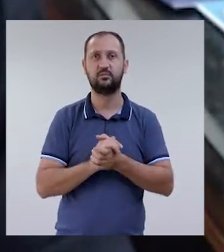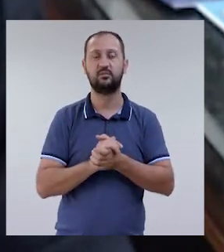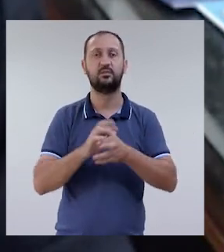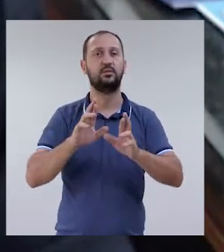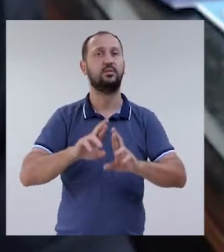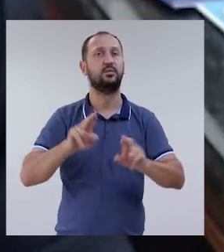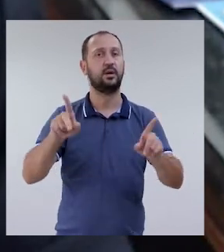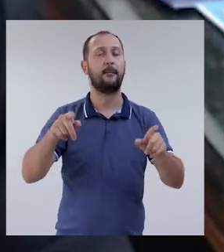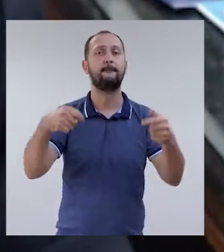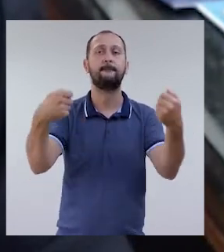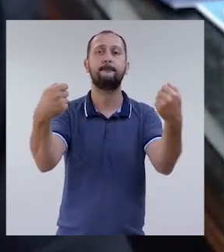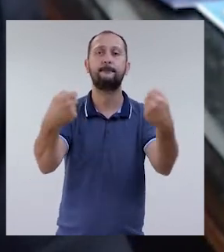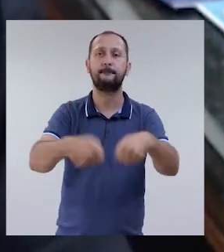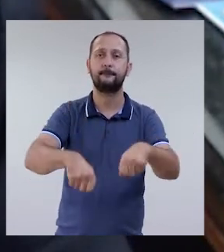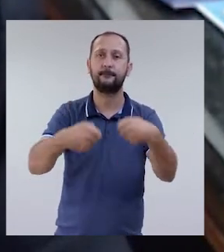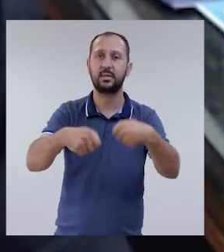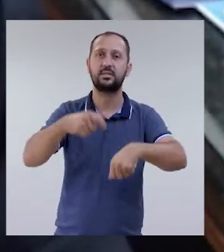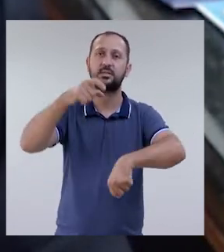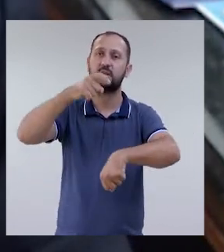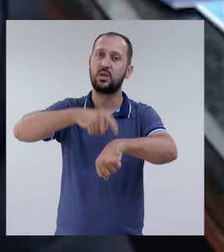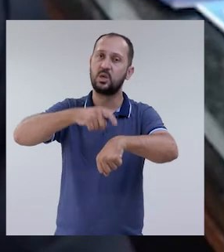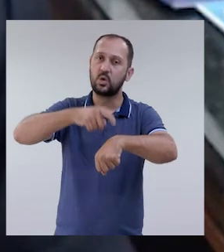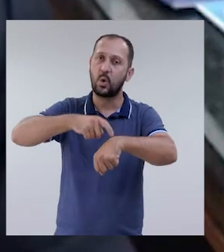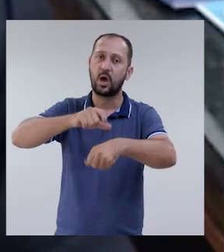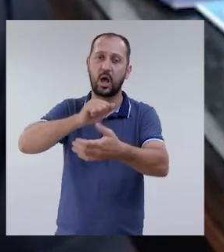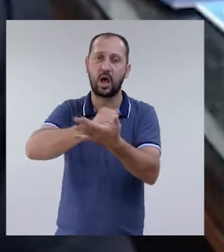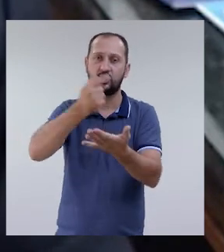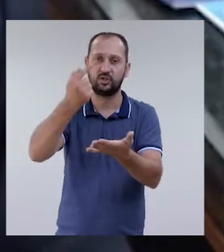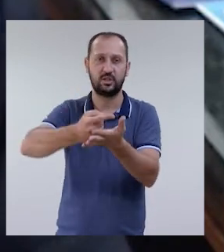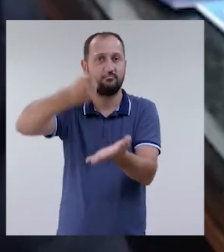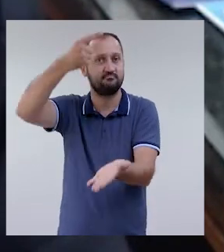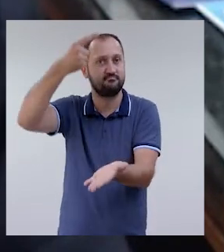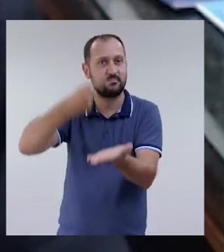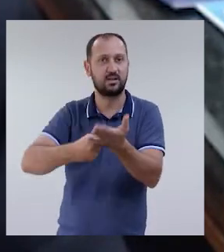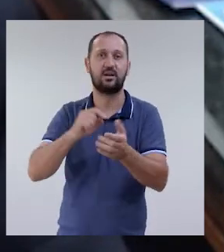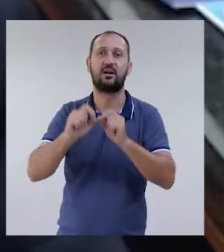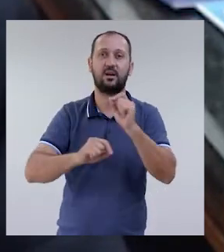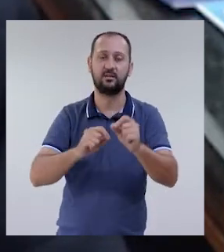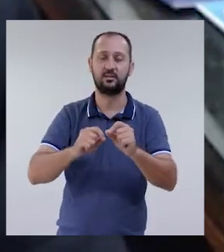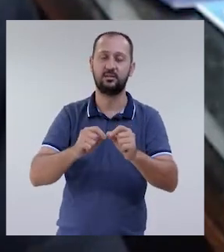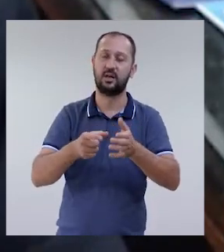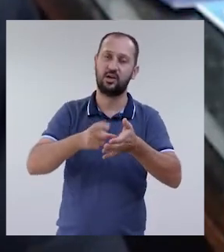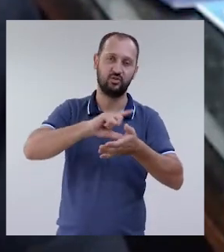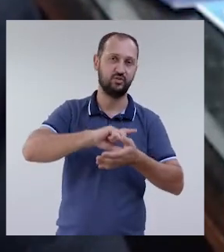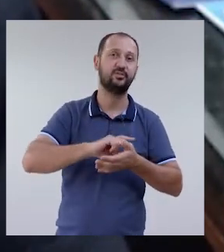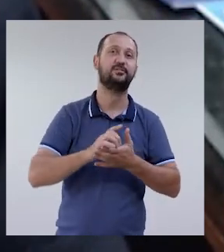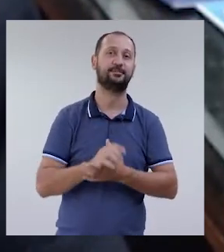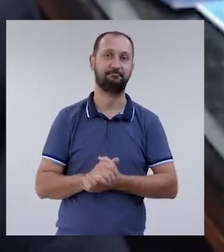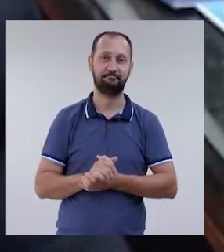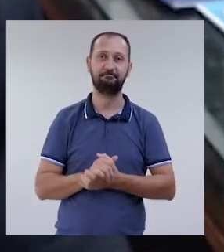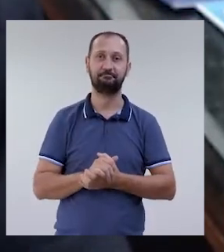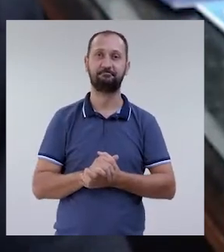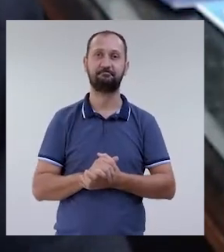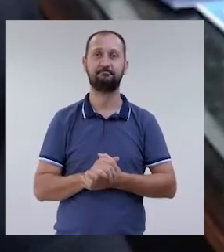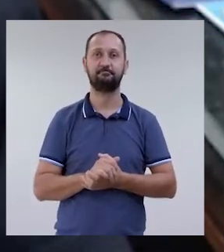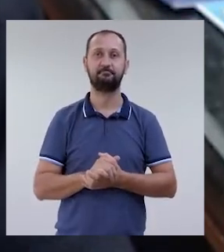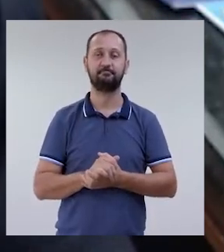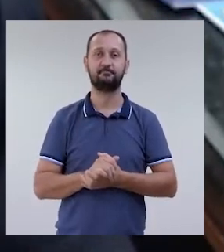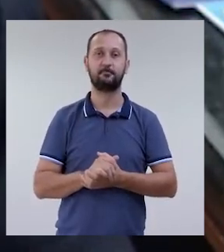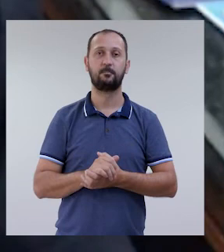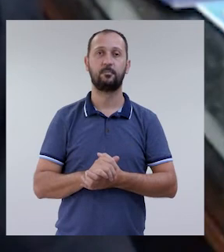e a excepcionalidade exige que seja em hora marcada. Então, tem que agendar, né,